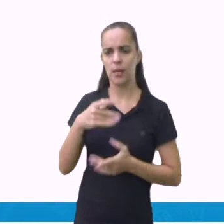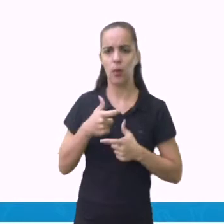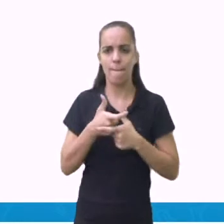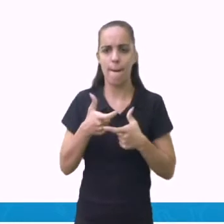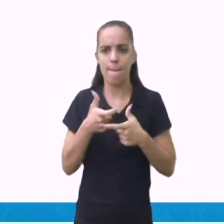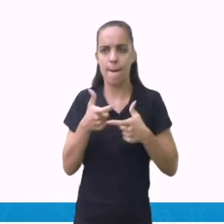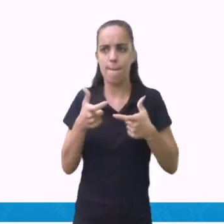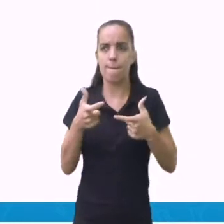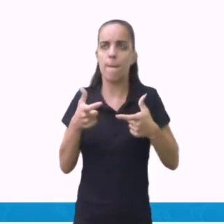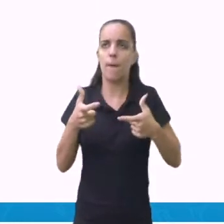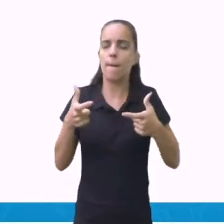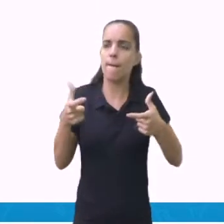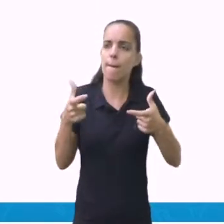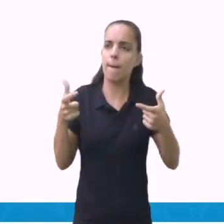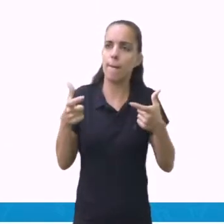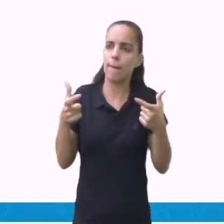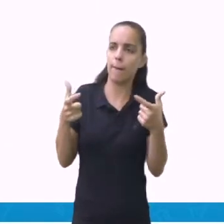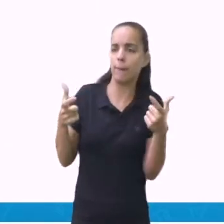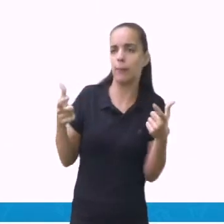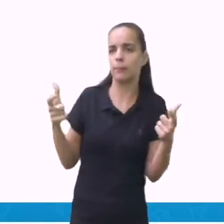crescendo,